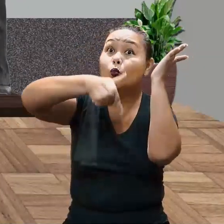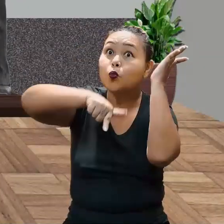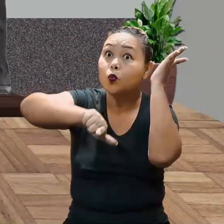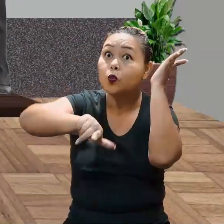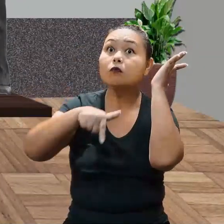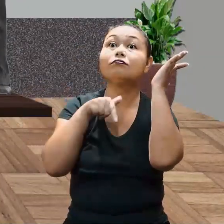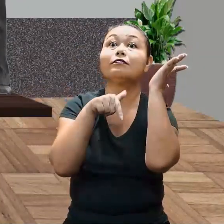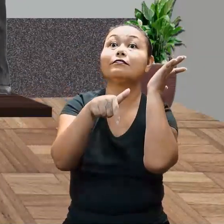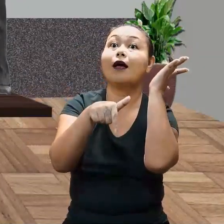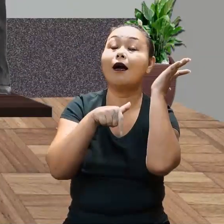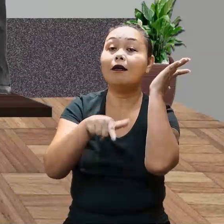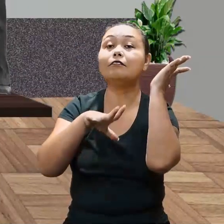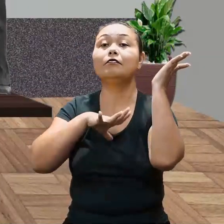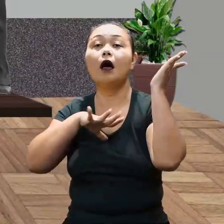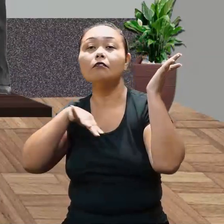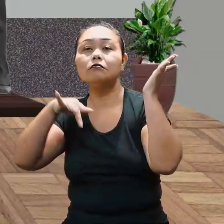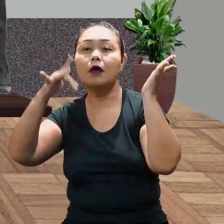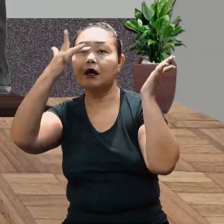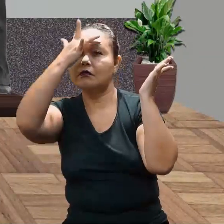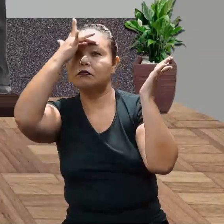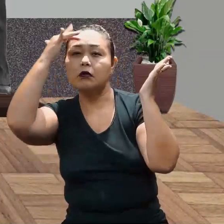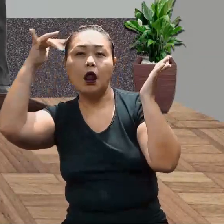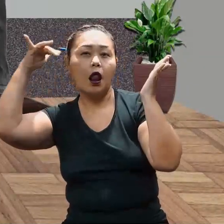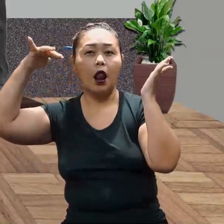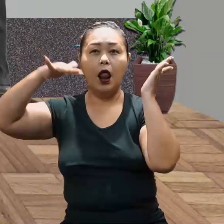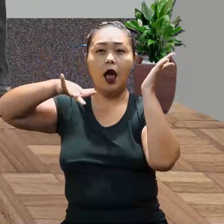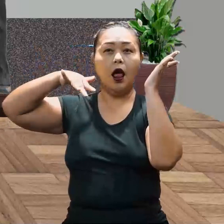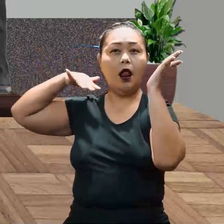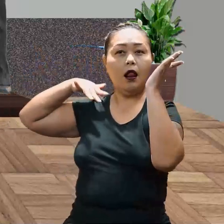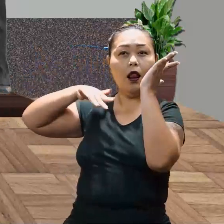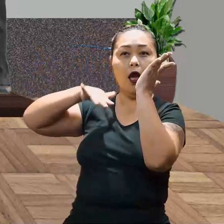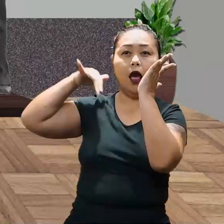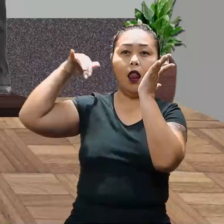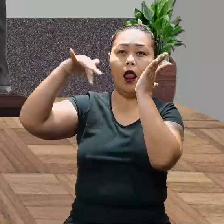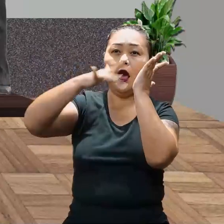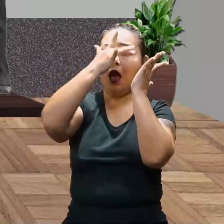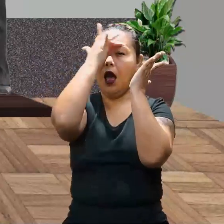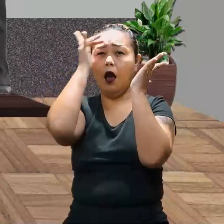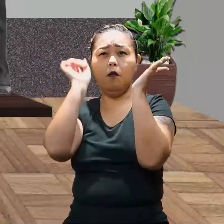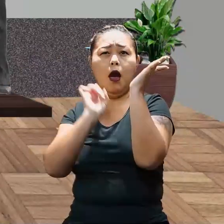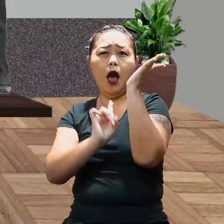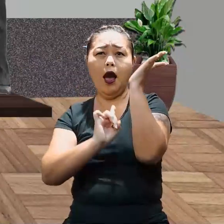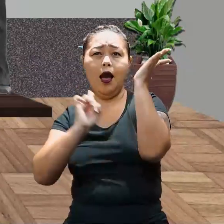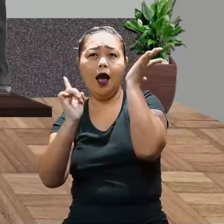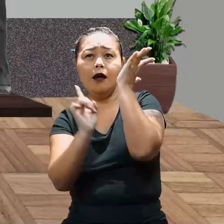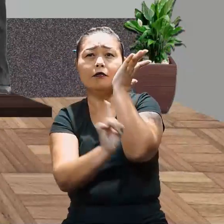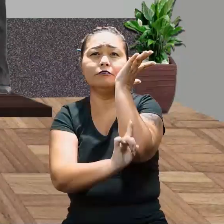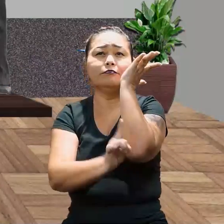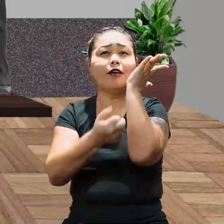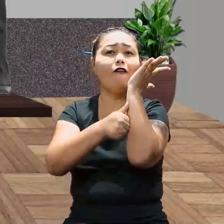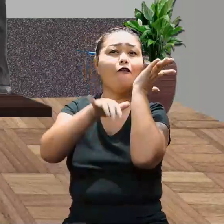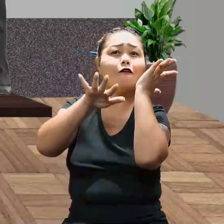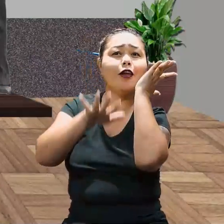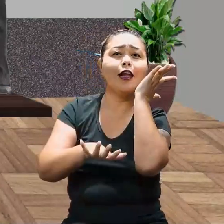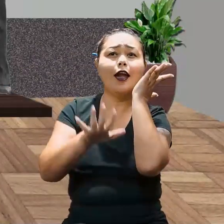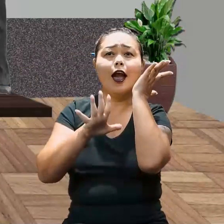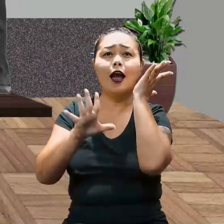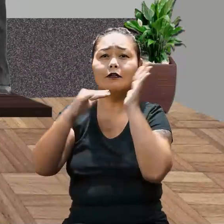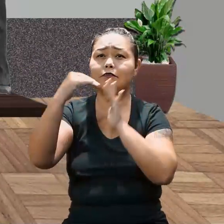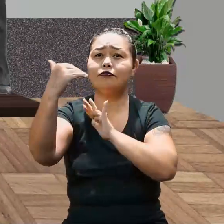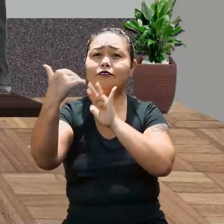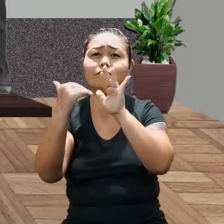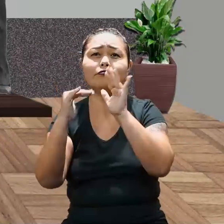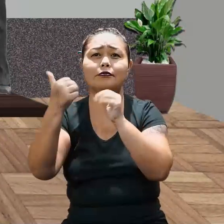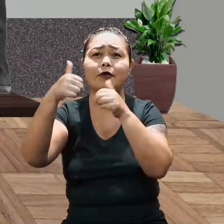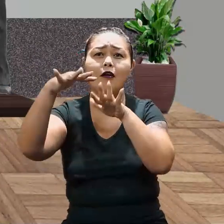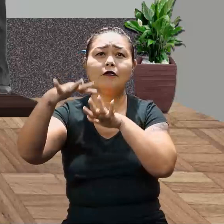vamos ter novamente os rios com entradas de colonos. As pessoas chegavam aqui, ficavam tipo campo de concentração,